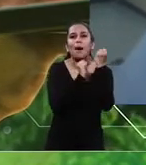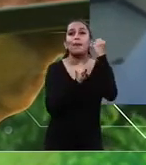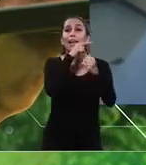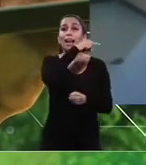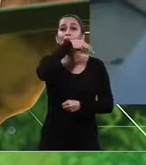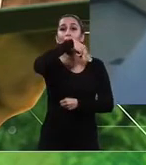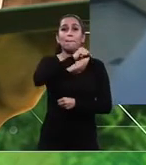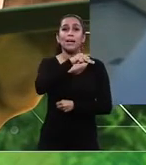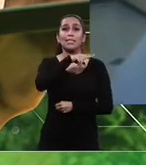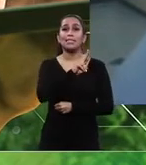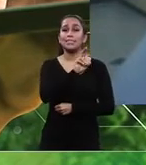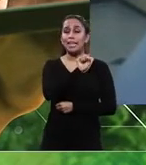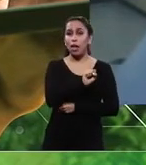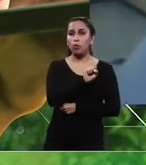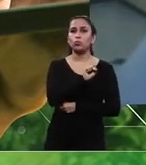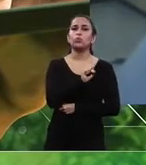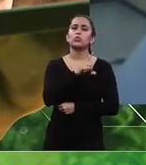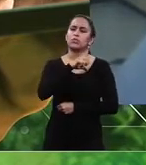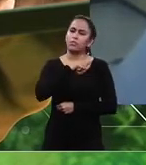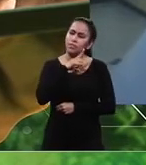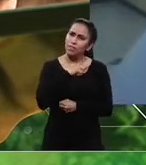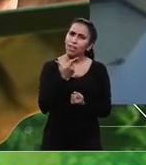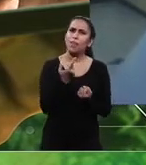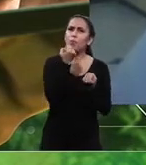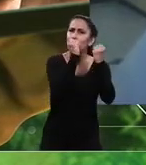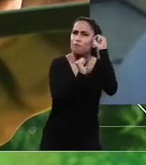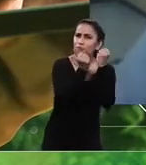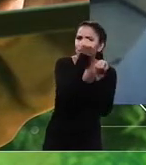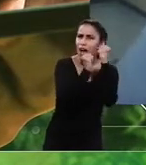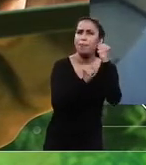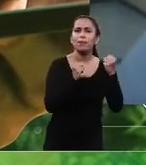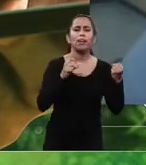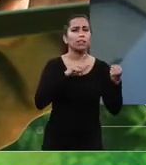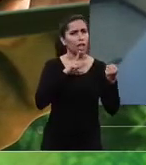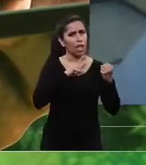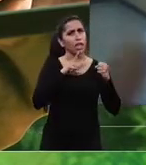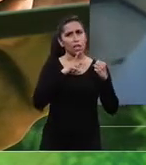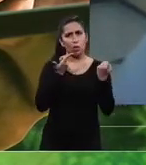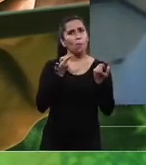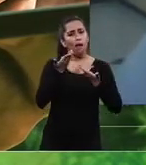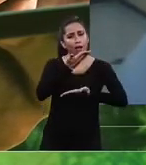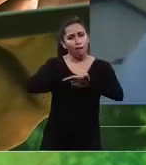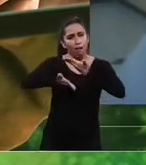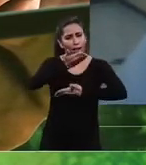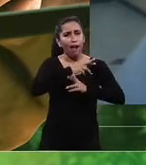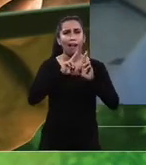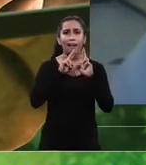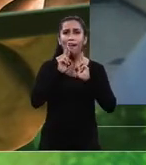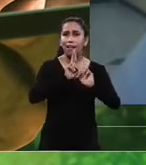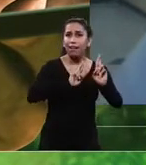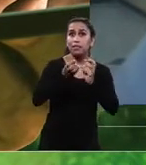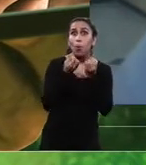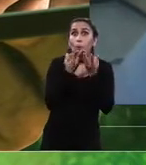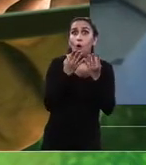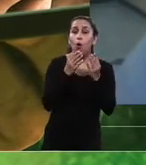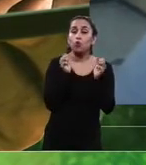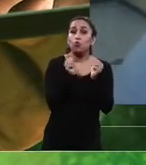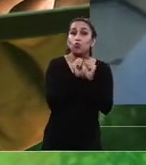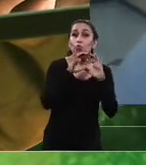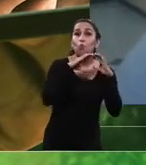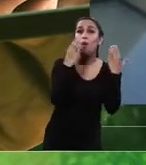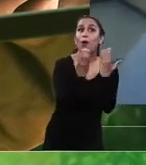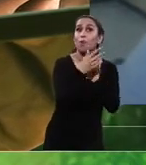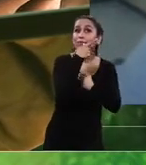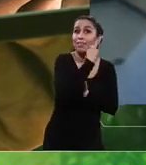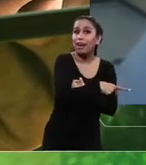boa com a comunidade da Amazônia e tem o início, como você falou, de café,